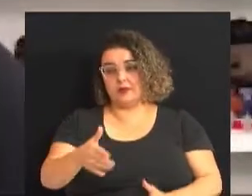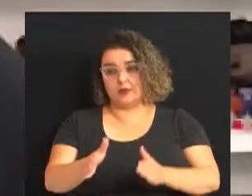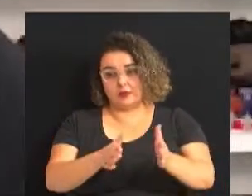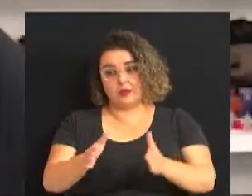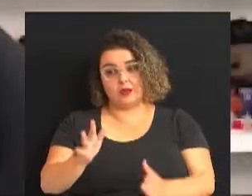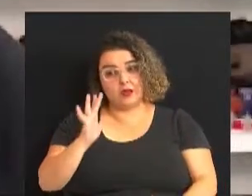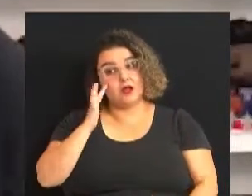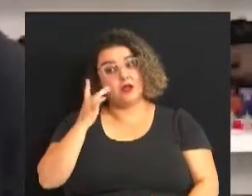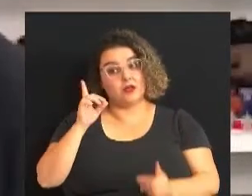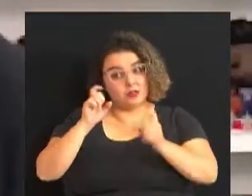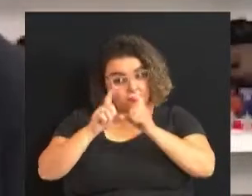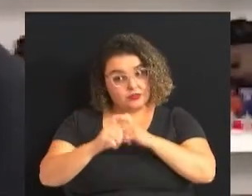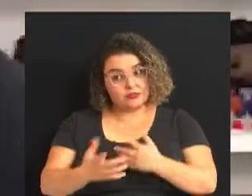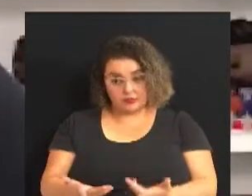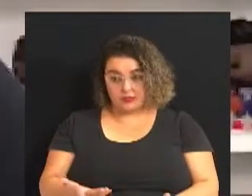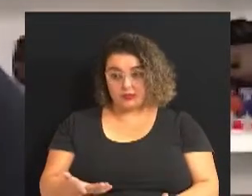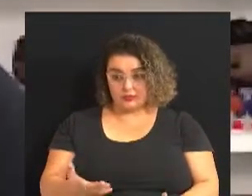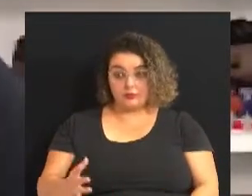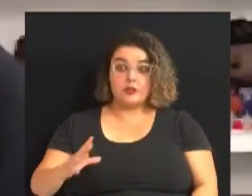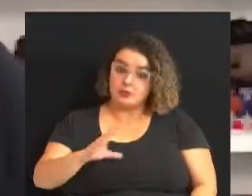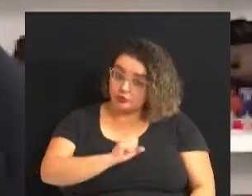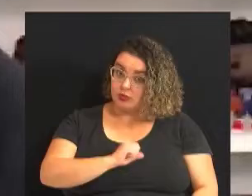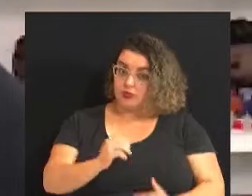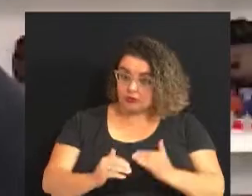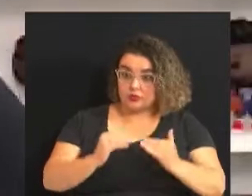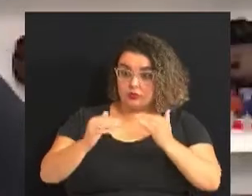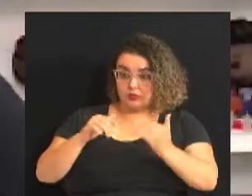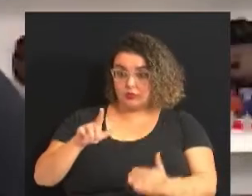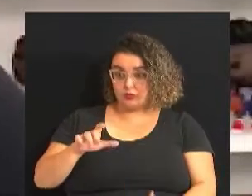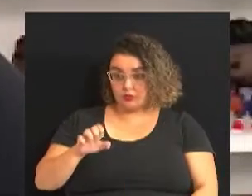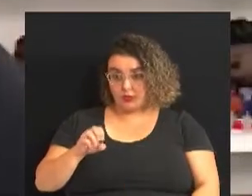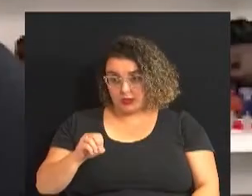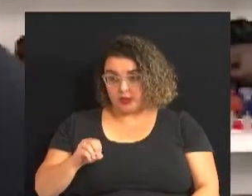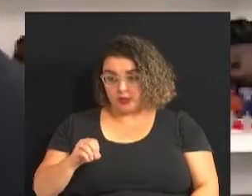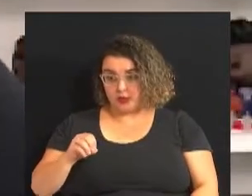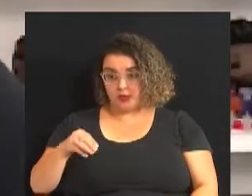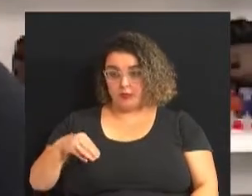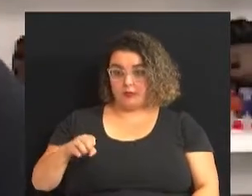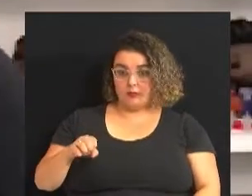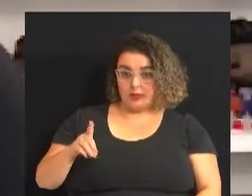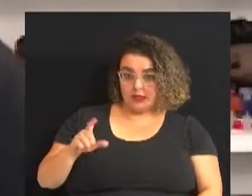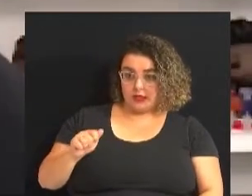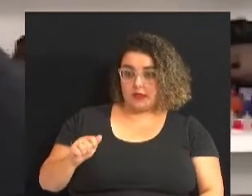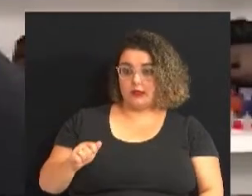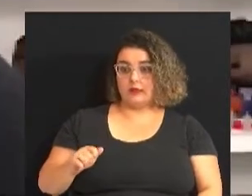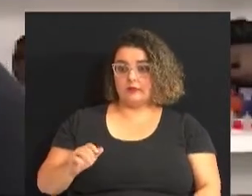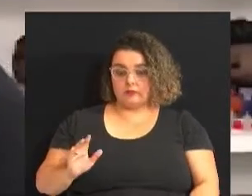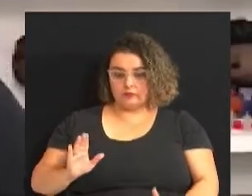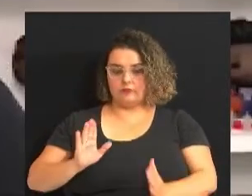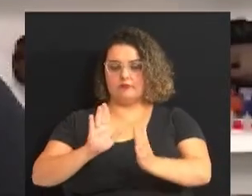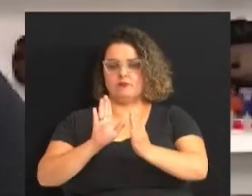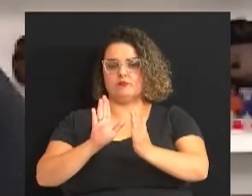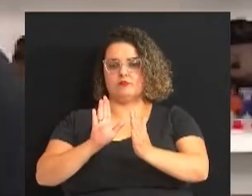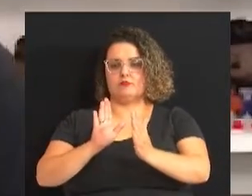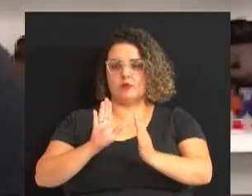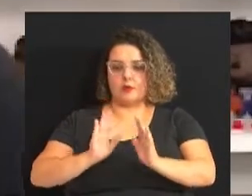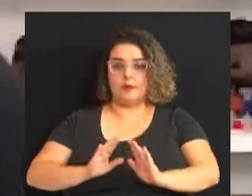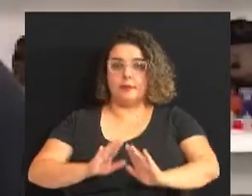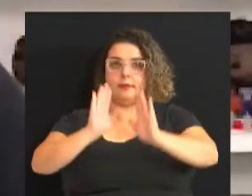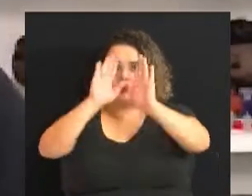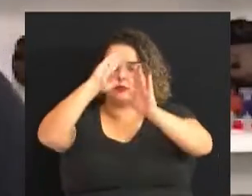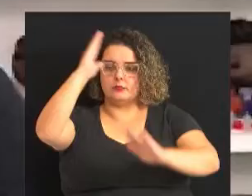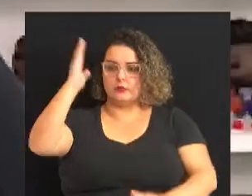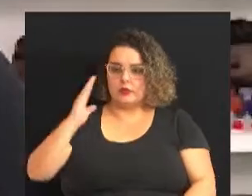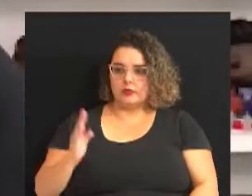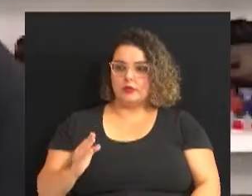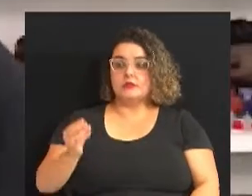difícil, mas gostei demais da evolução do Léo Mendel. O Léo Mendel ele fez esse passo à frente, saindo do basquete brasileiro, se testando